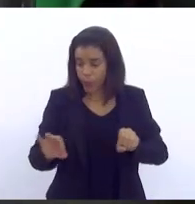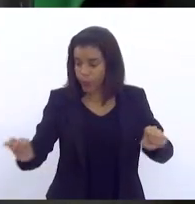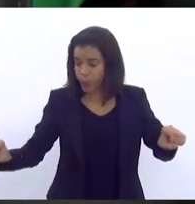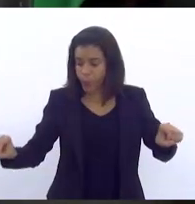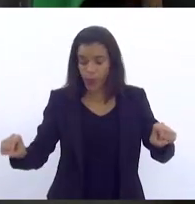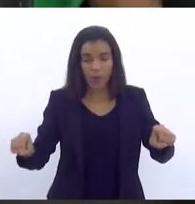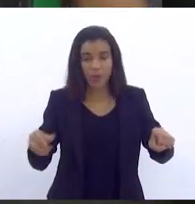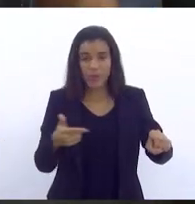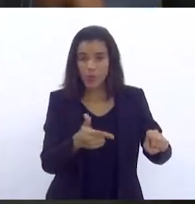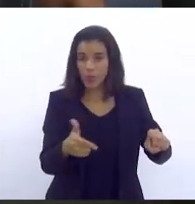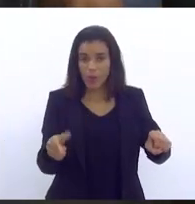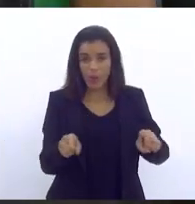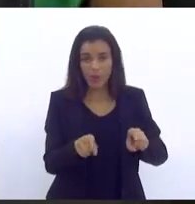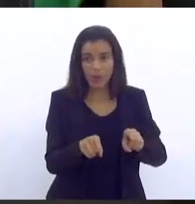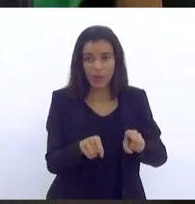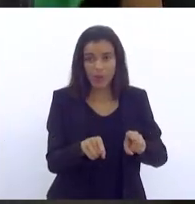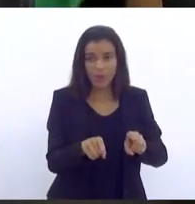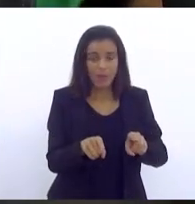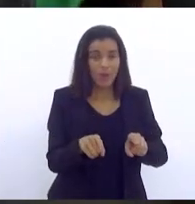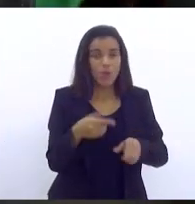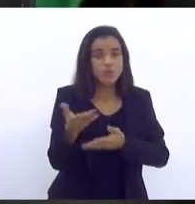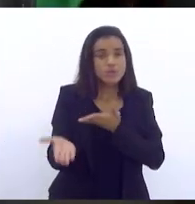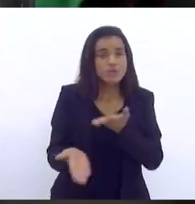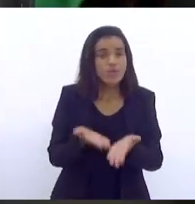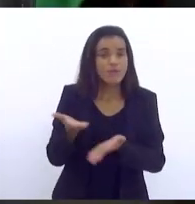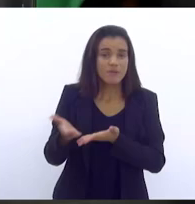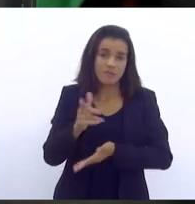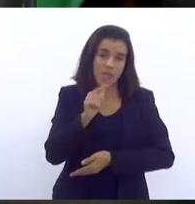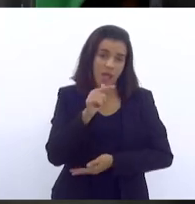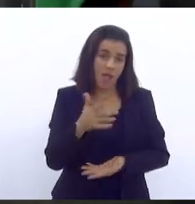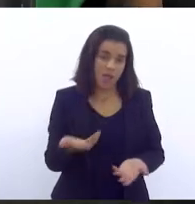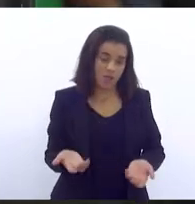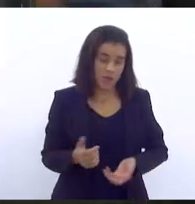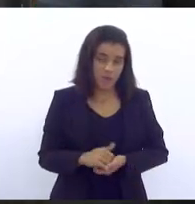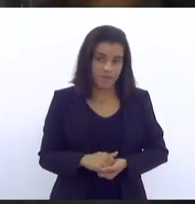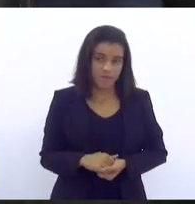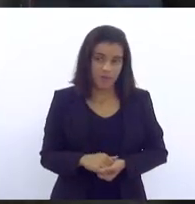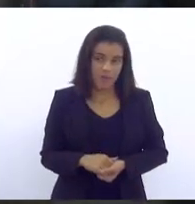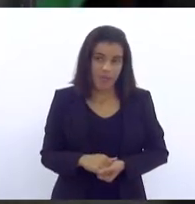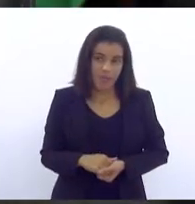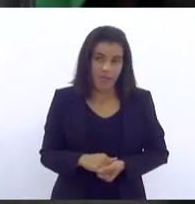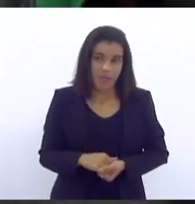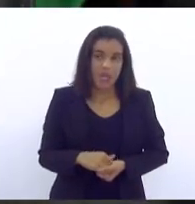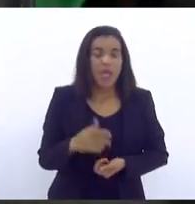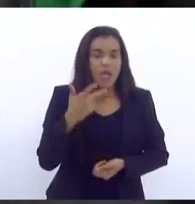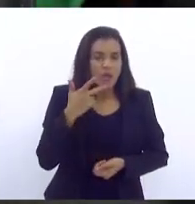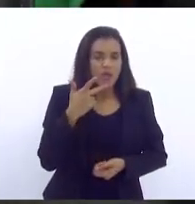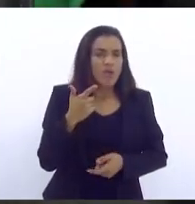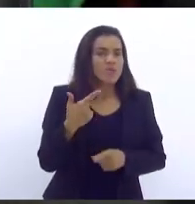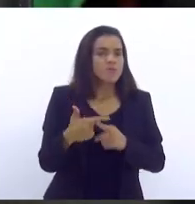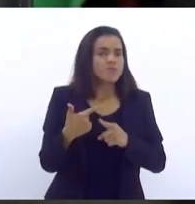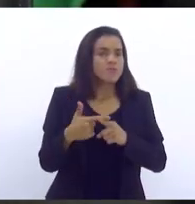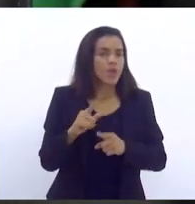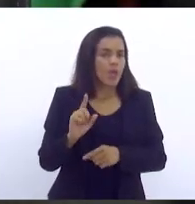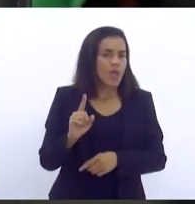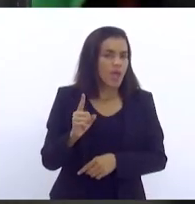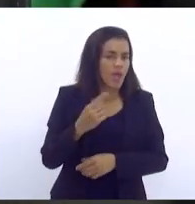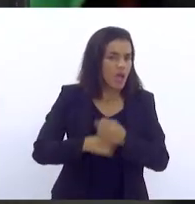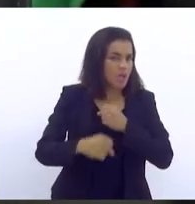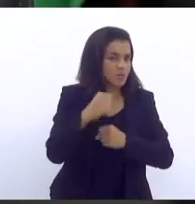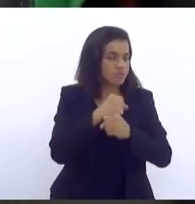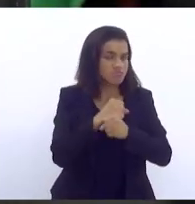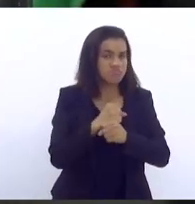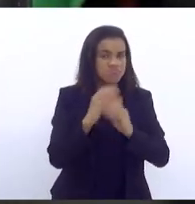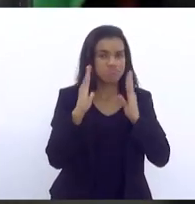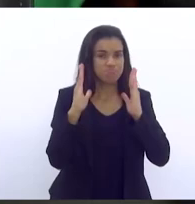acabamos por não ter né o serviço da água sendo regido e falo isso porque nos último ano esse